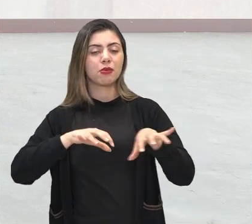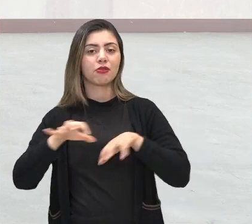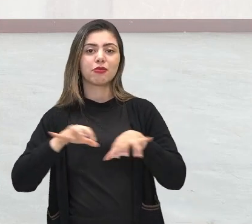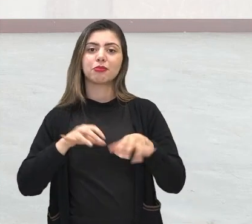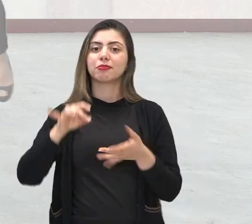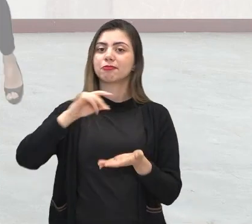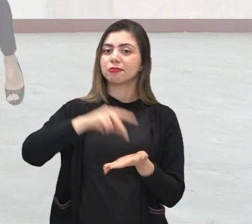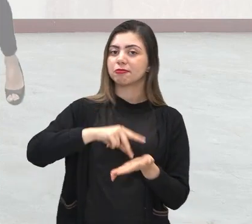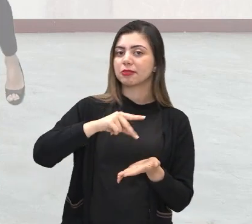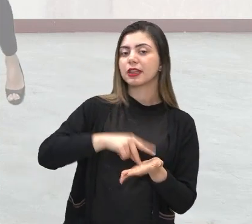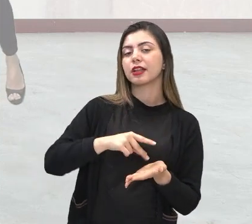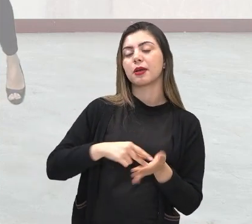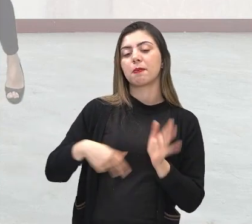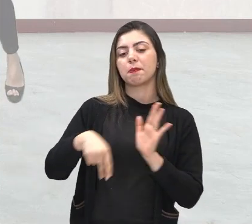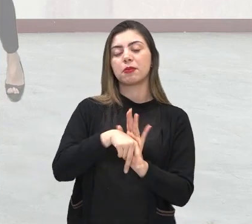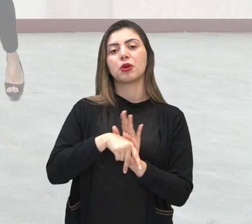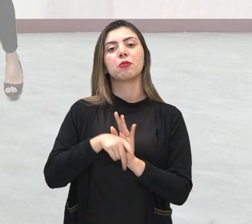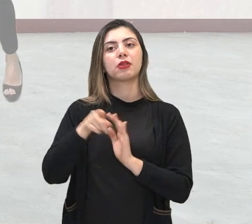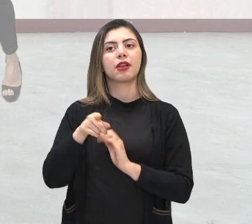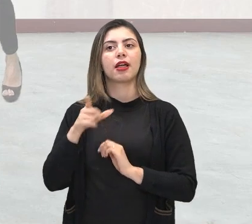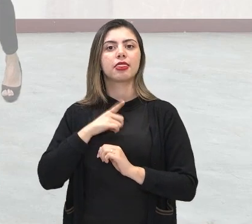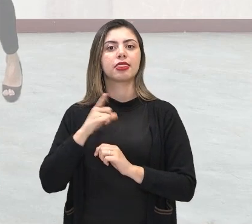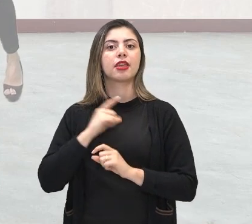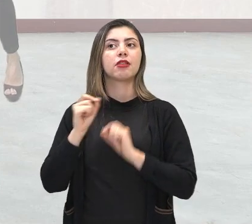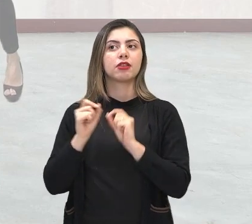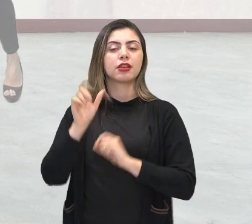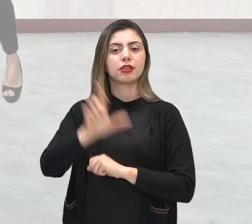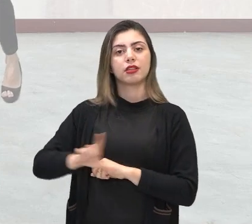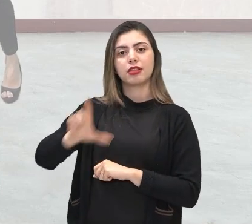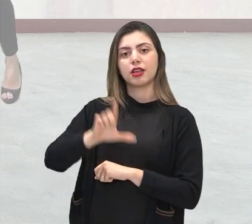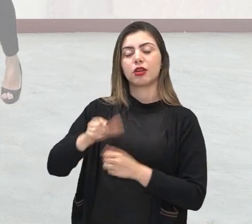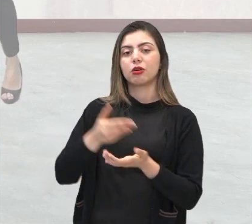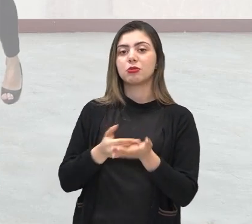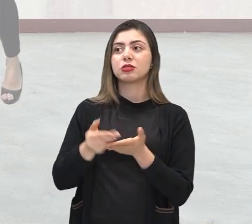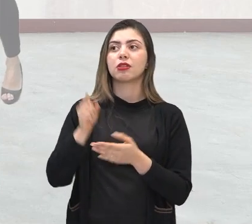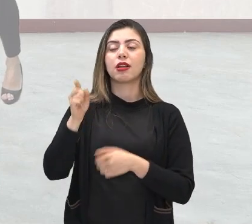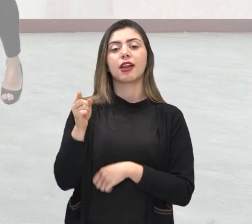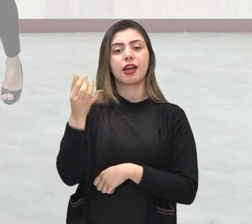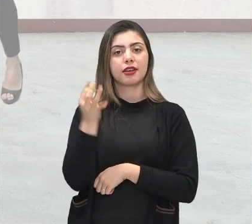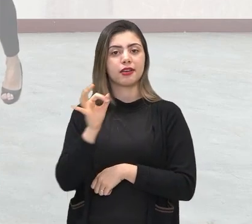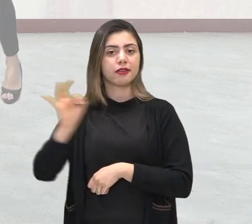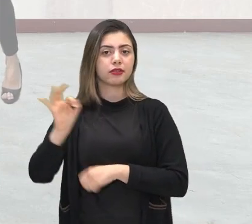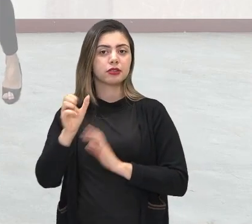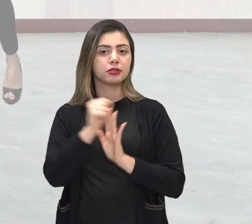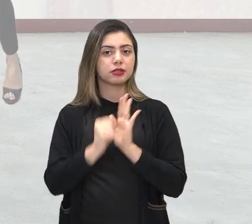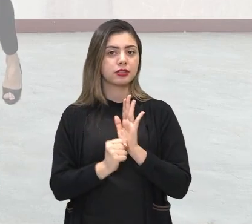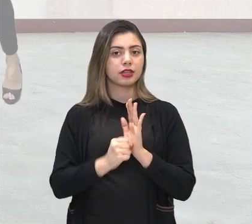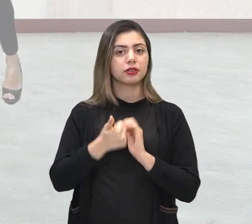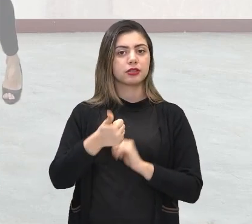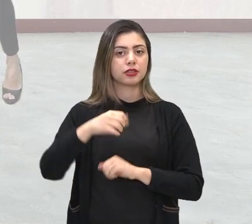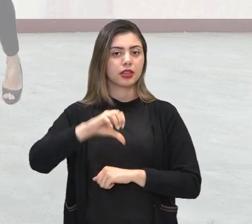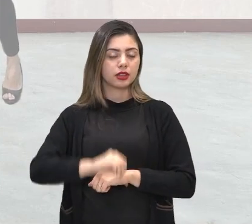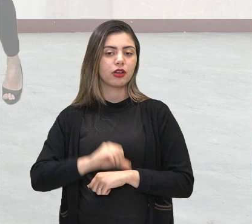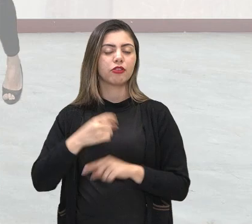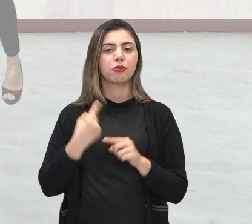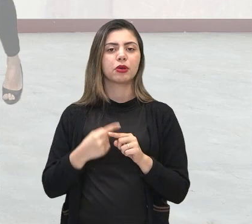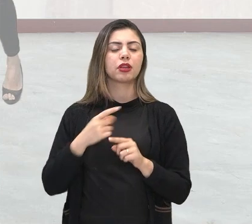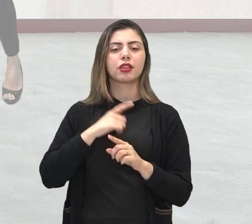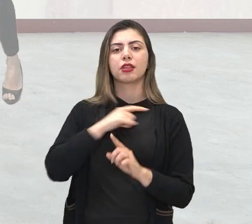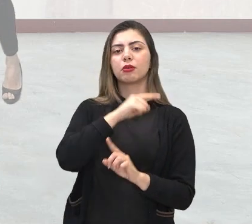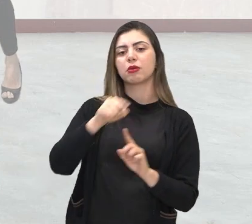literário surgido na França em meados do século XIX como reação as formulações da arte